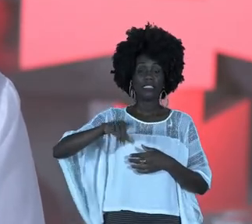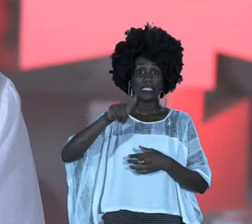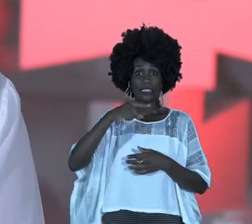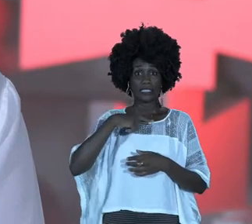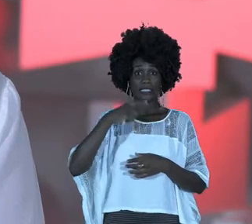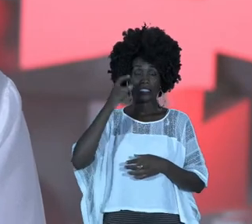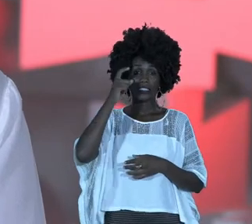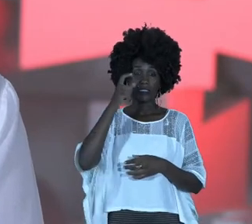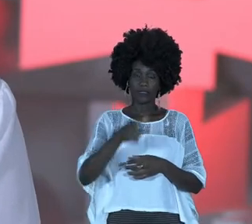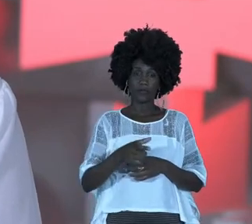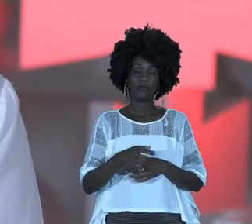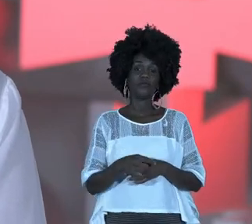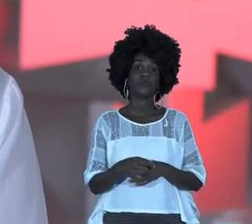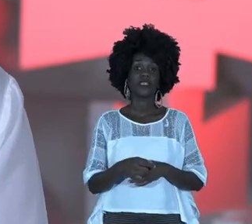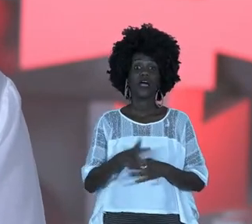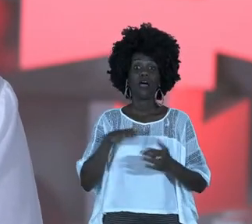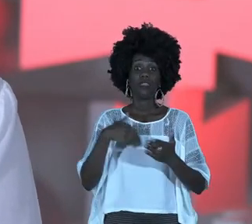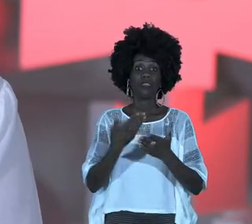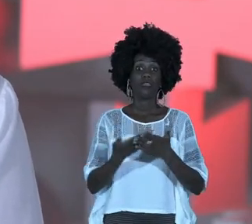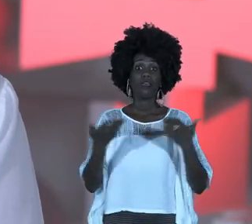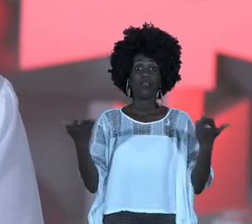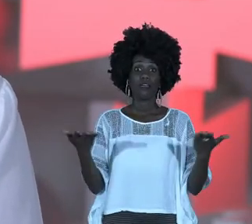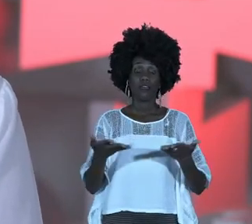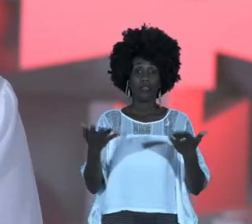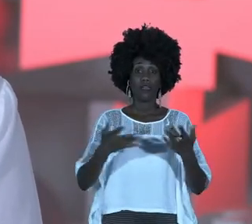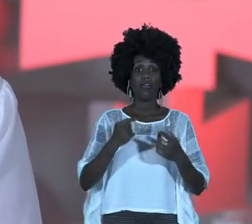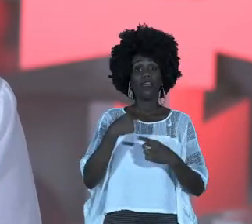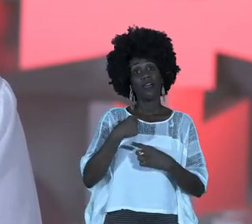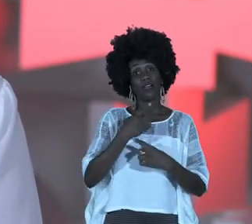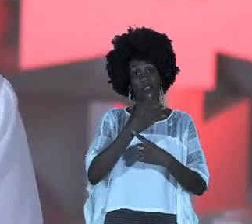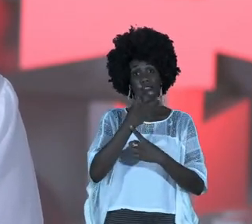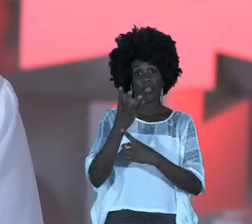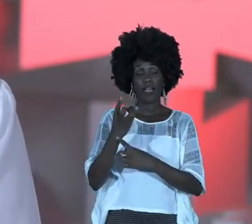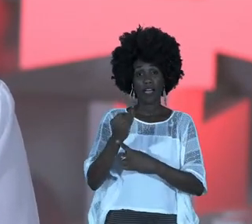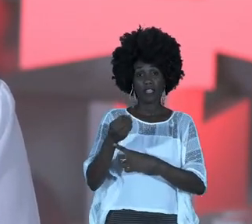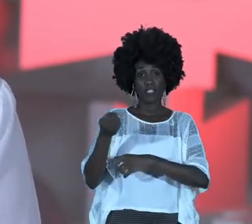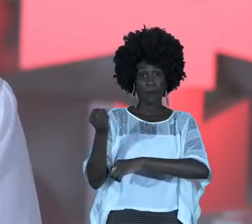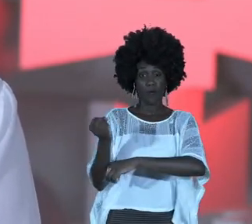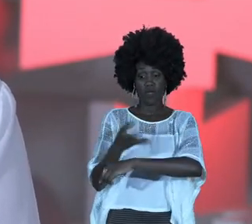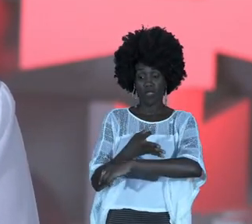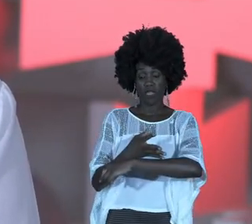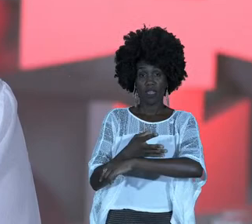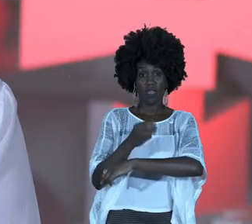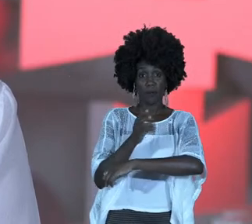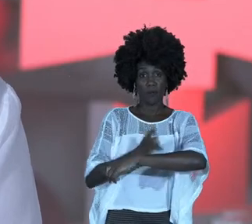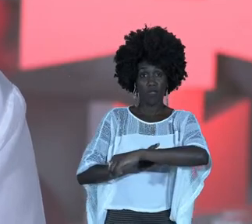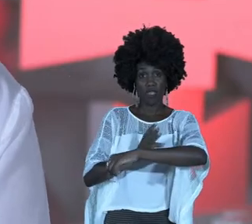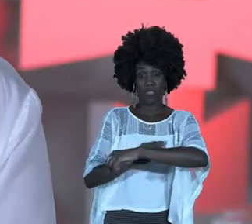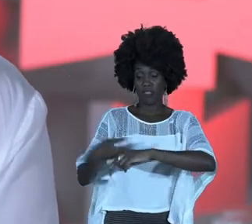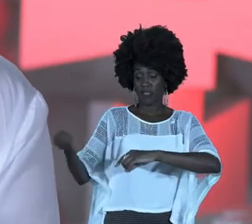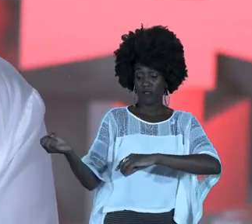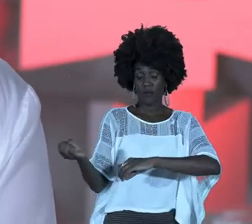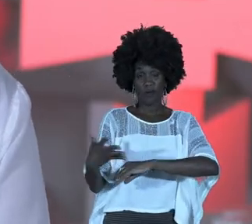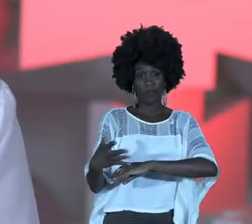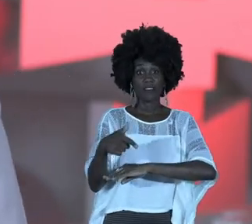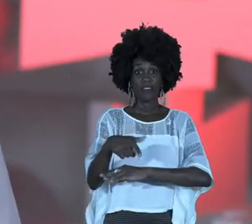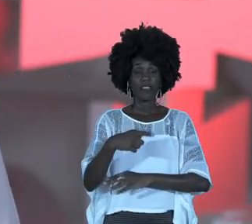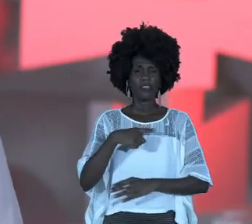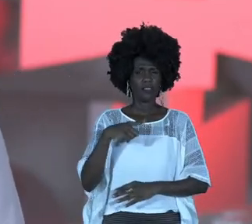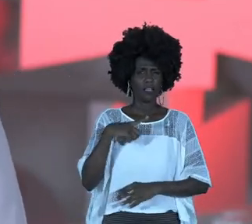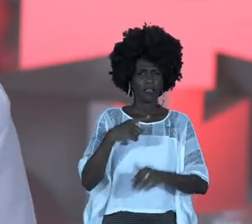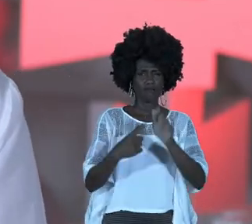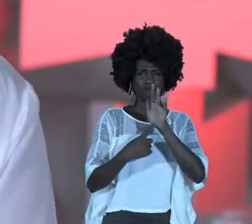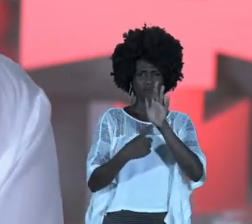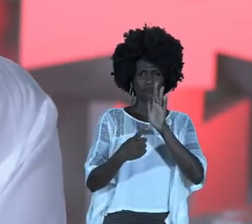muito interessante. Até que, na arte moderna e contemporânea, a gente começa a ter as expressões